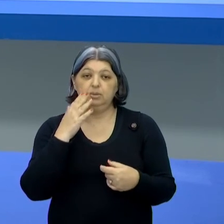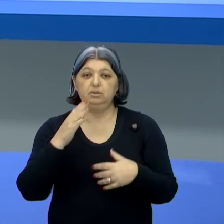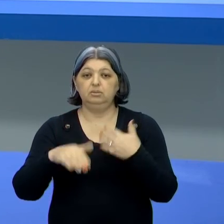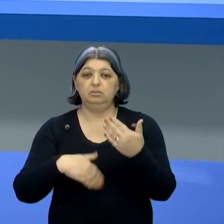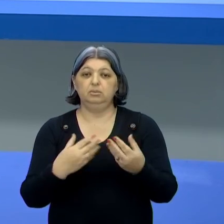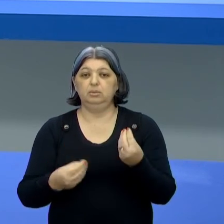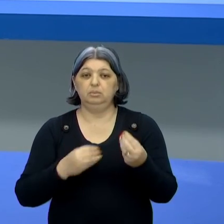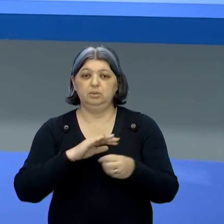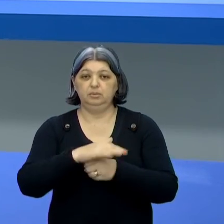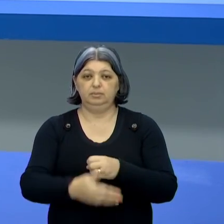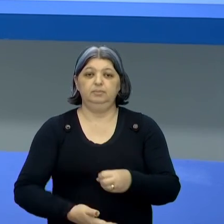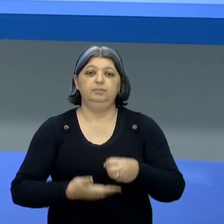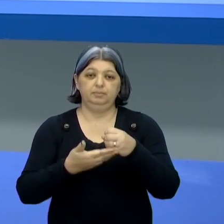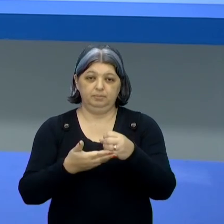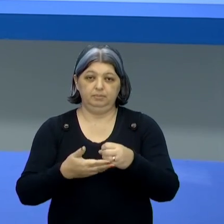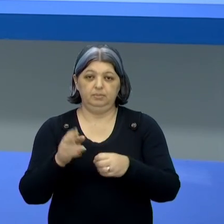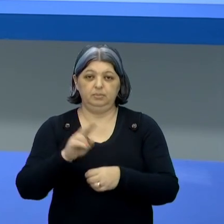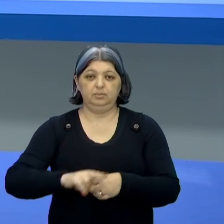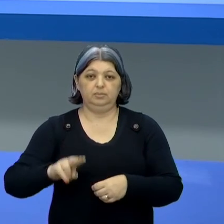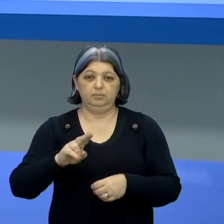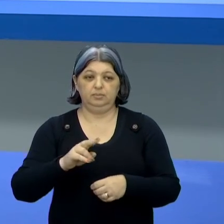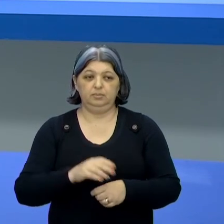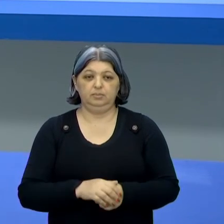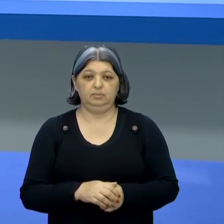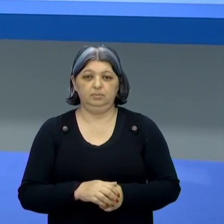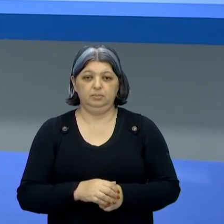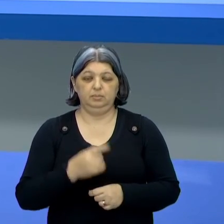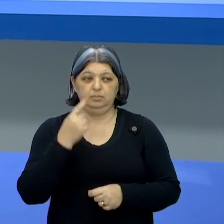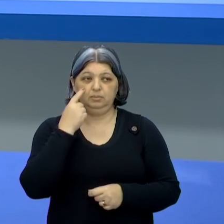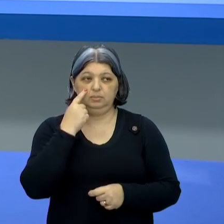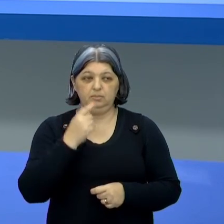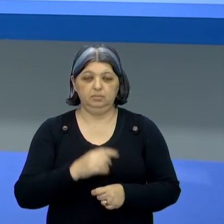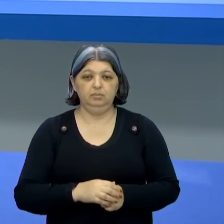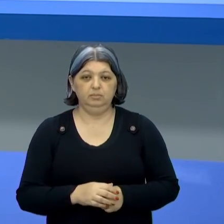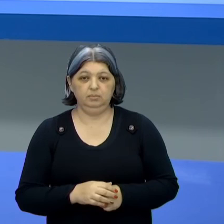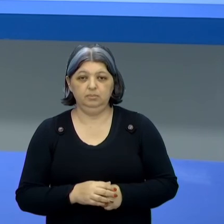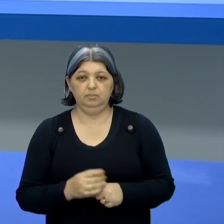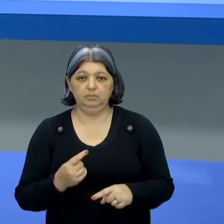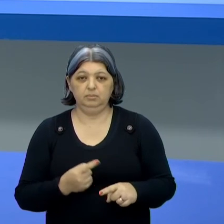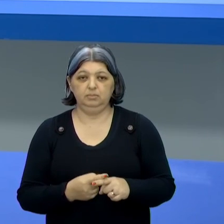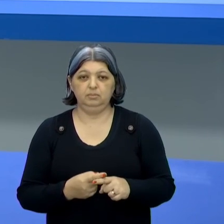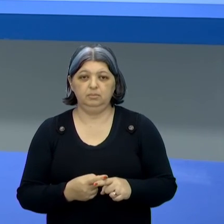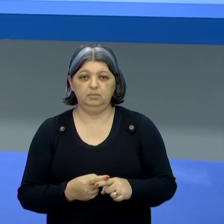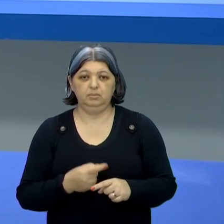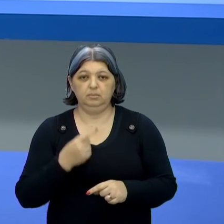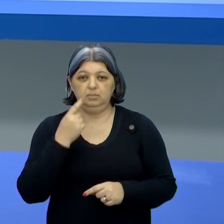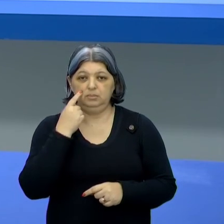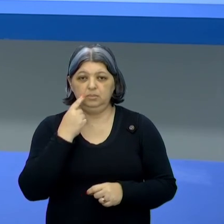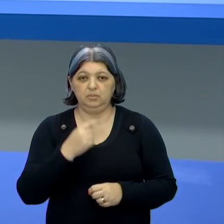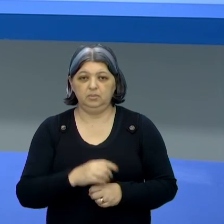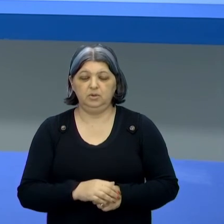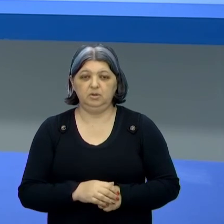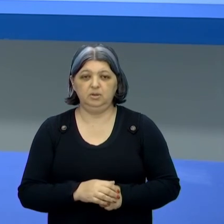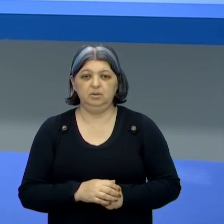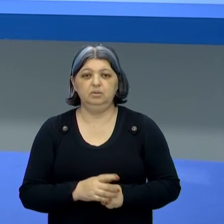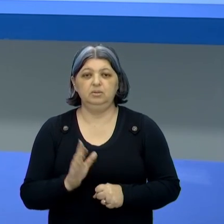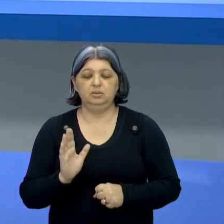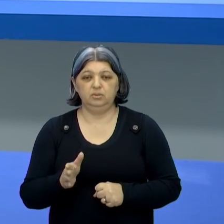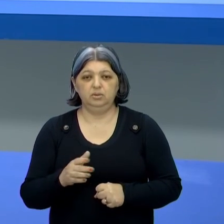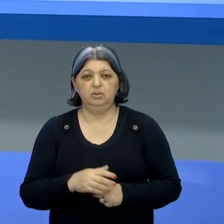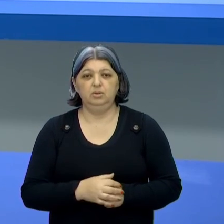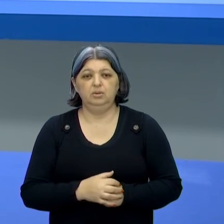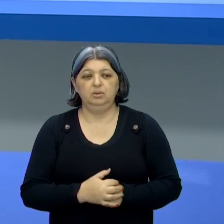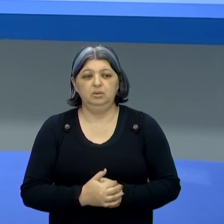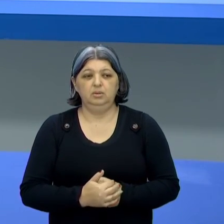Nós estamos utilizando aí mais de 1,5 planeta para suprir as nossas necessidades a cada ano, né? Já estamos ali no